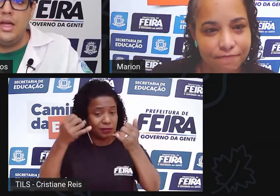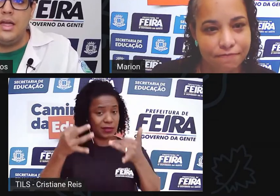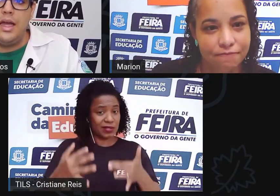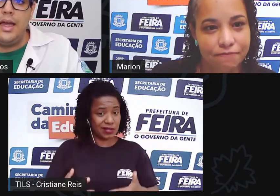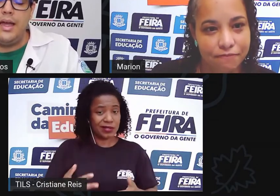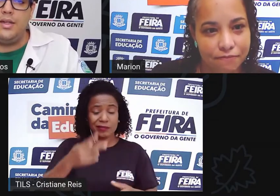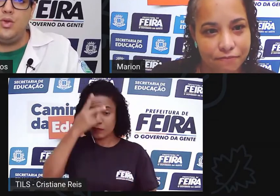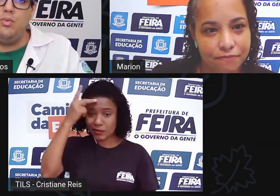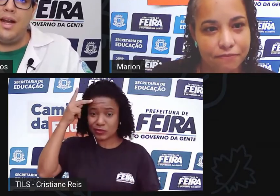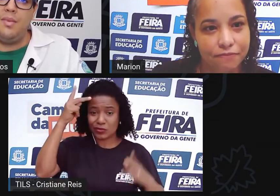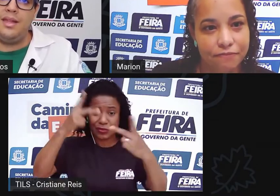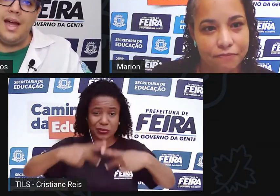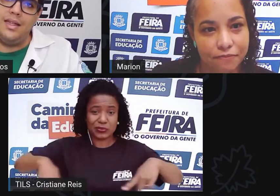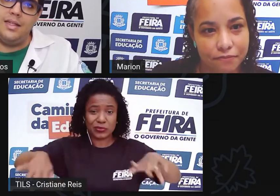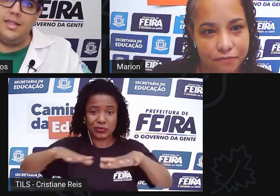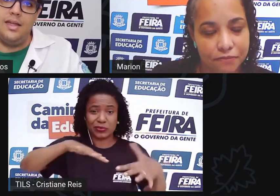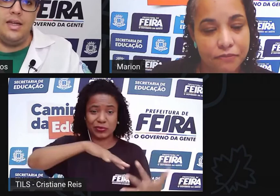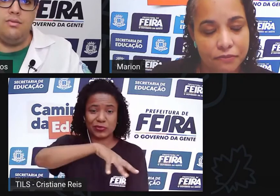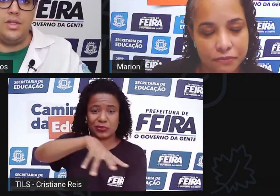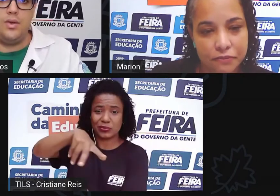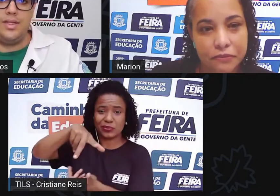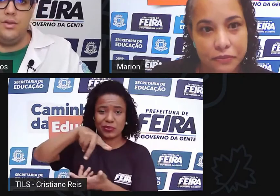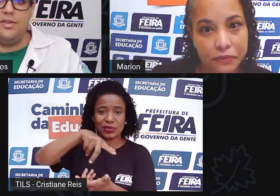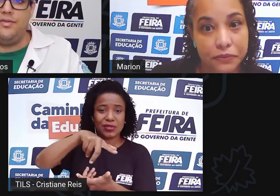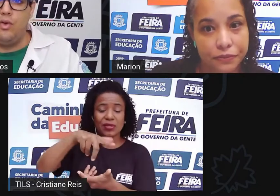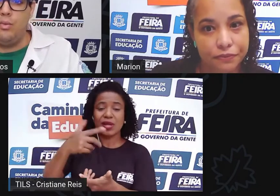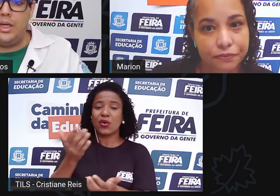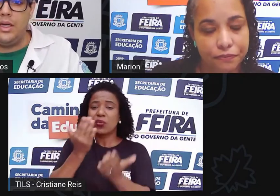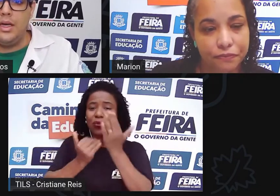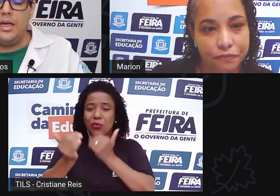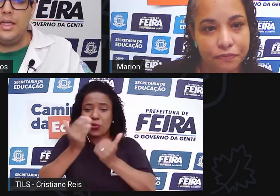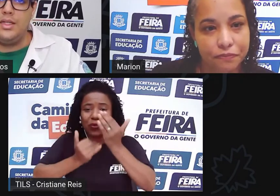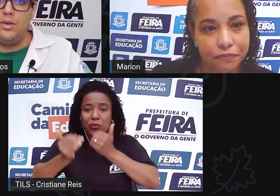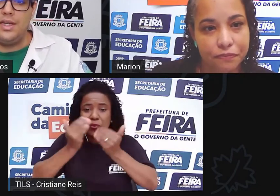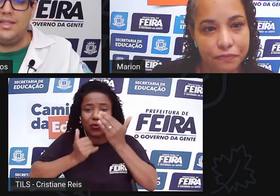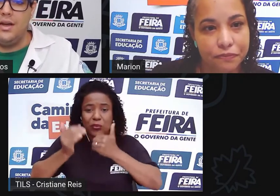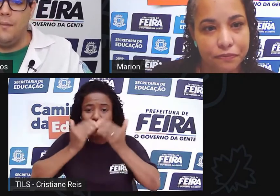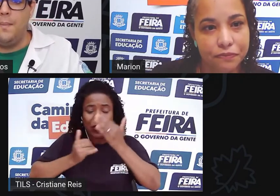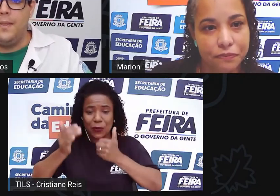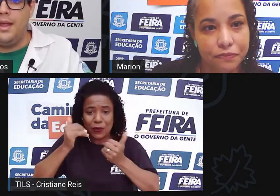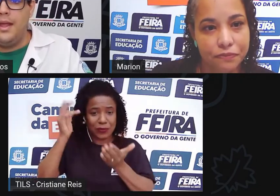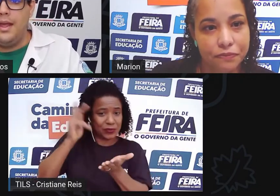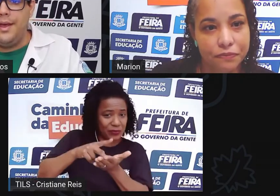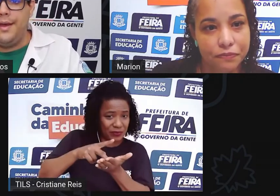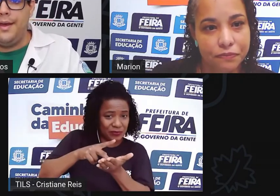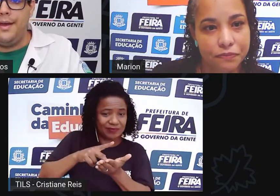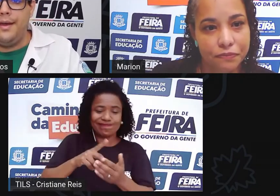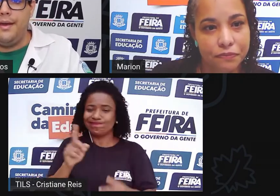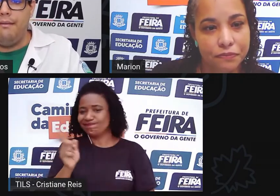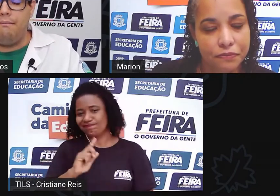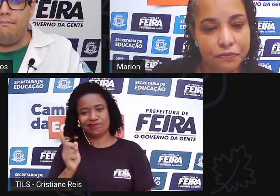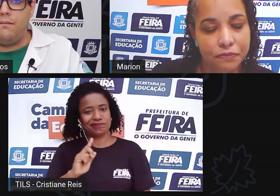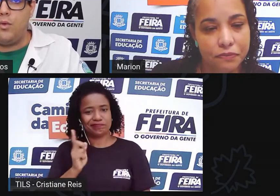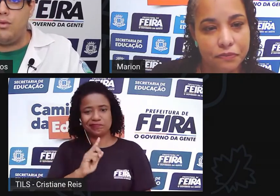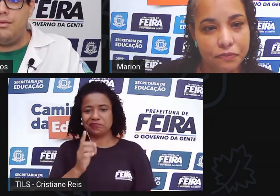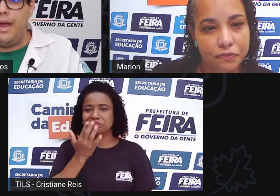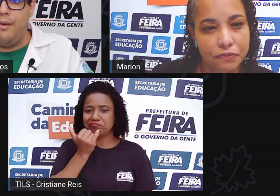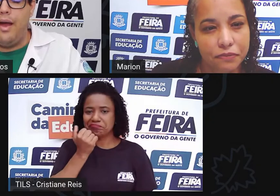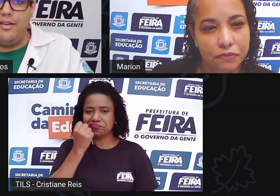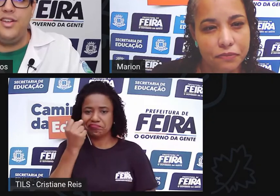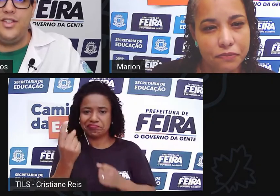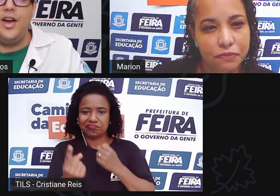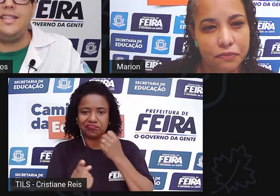mundo, subalimentadas, né, numa situação de fome e desnutrição.